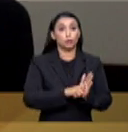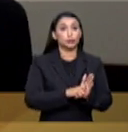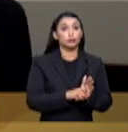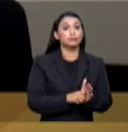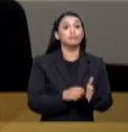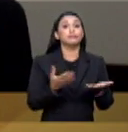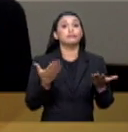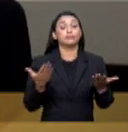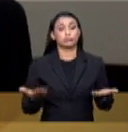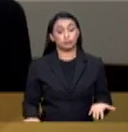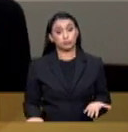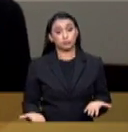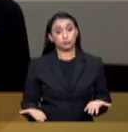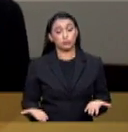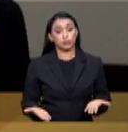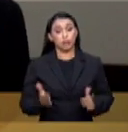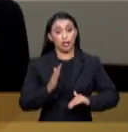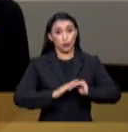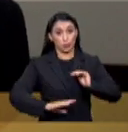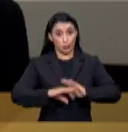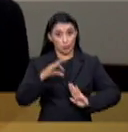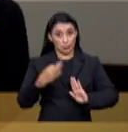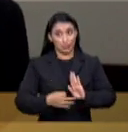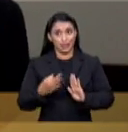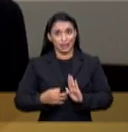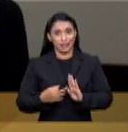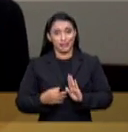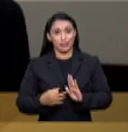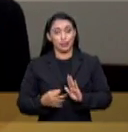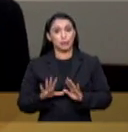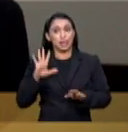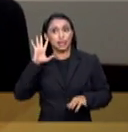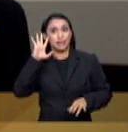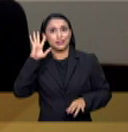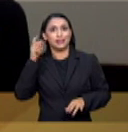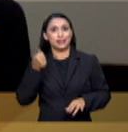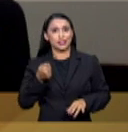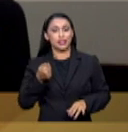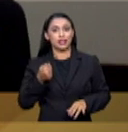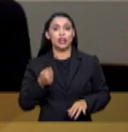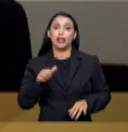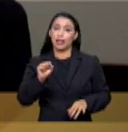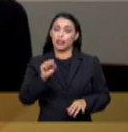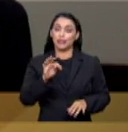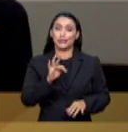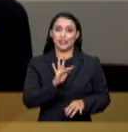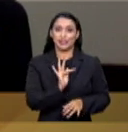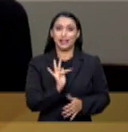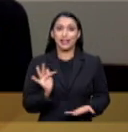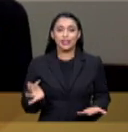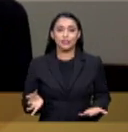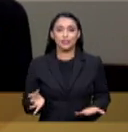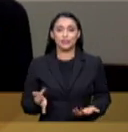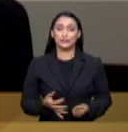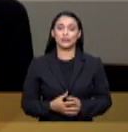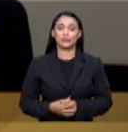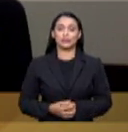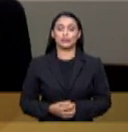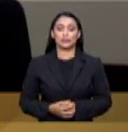portanto, a competência, inequivocamente, para processar e julgar essa demanda, é dessa colenda à Suprema Corte.